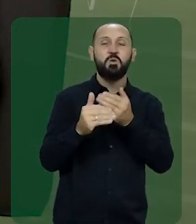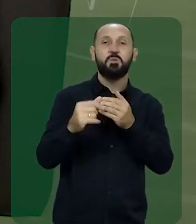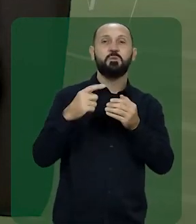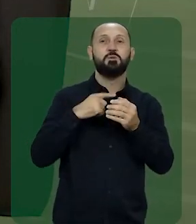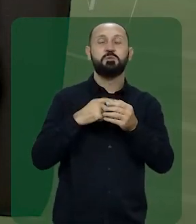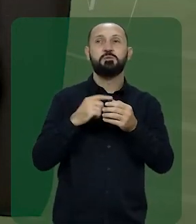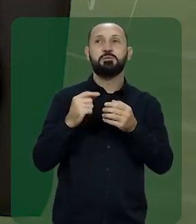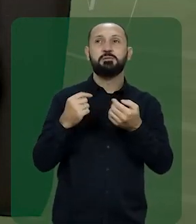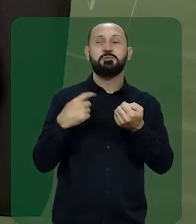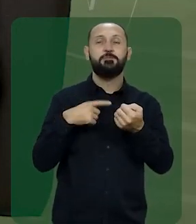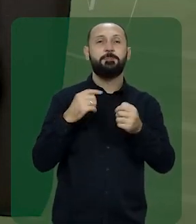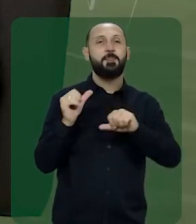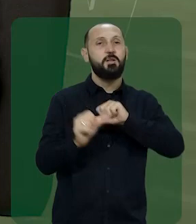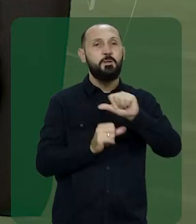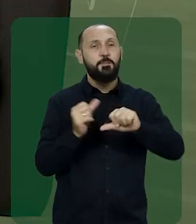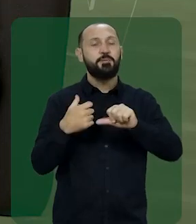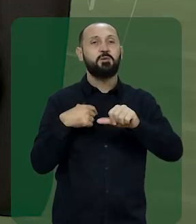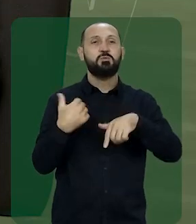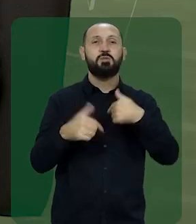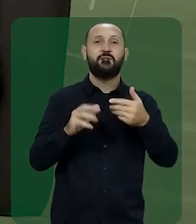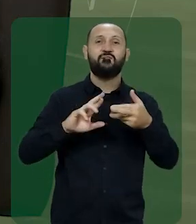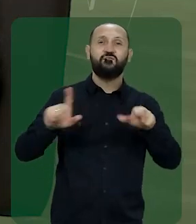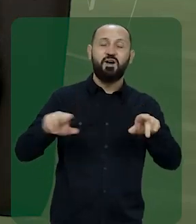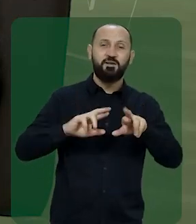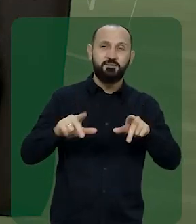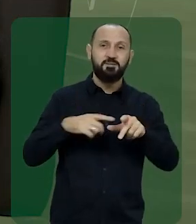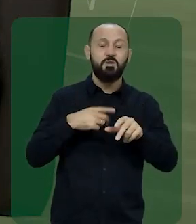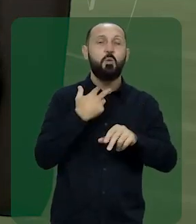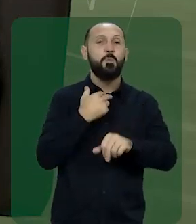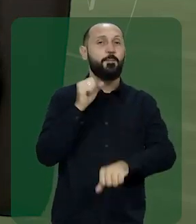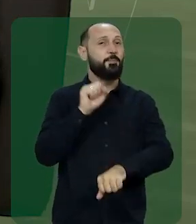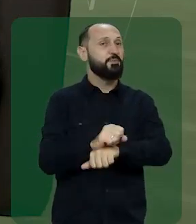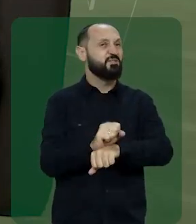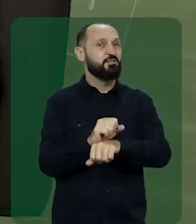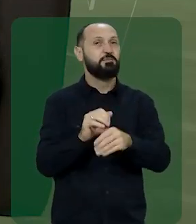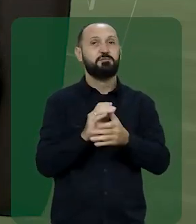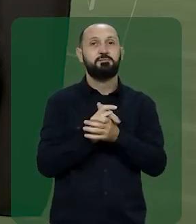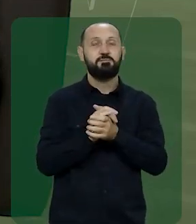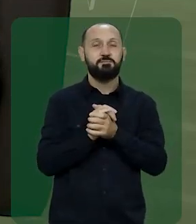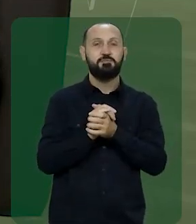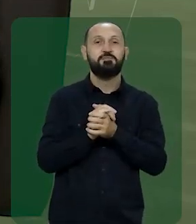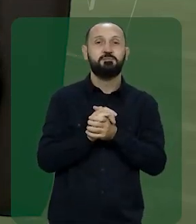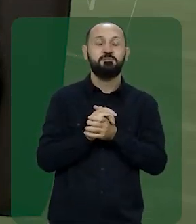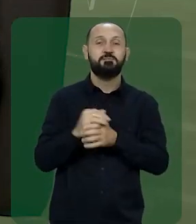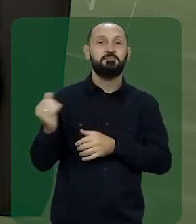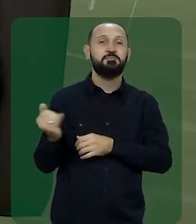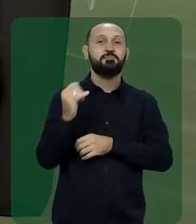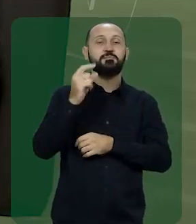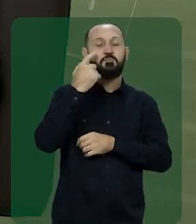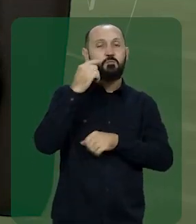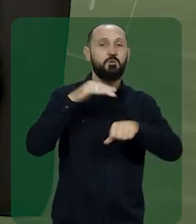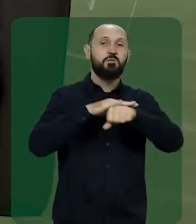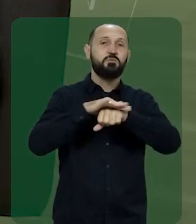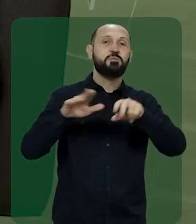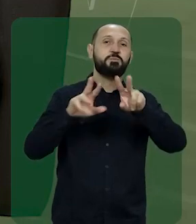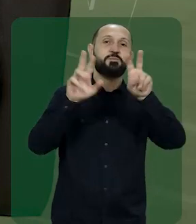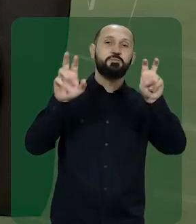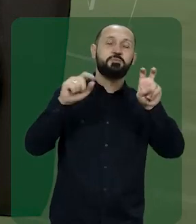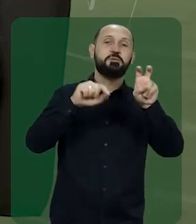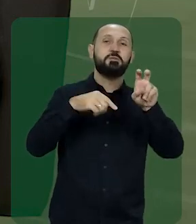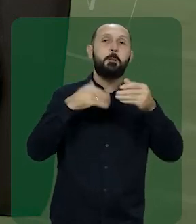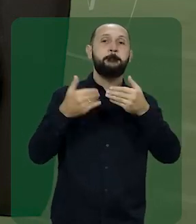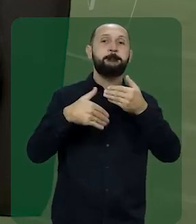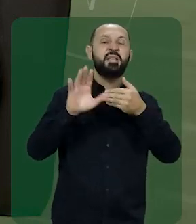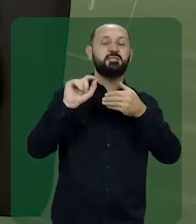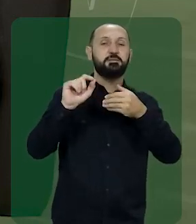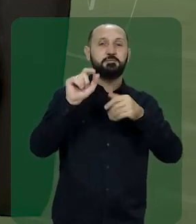a maioria dos municípios, né? Nós estamos sabendo que eles farão atividades. Eu acho que a partir daí nós começamos uma